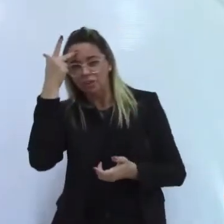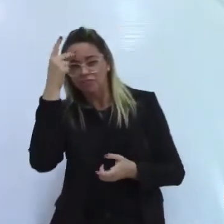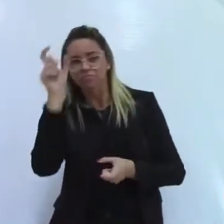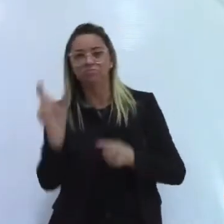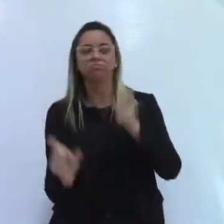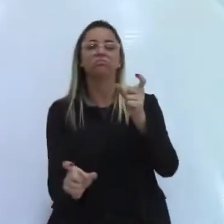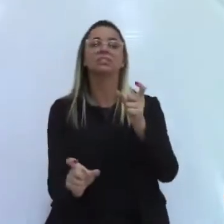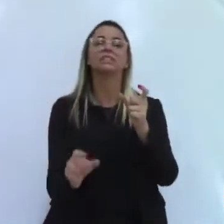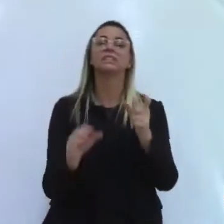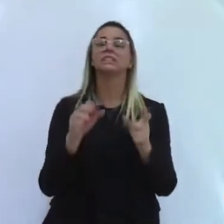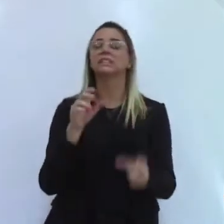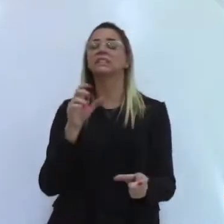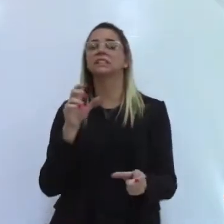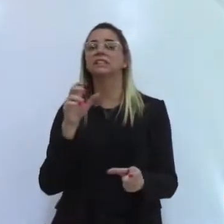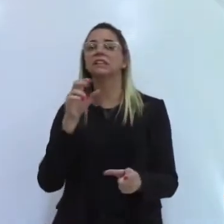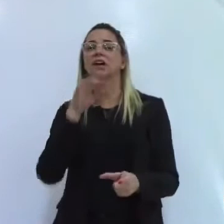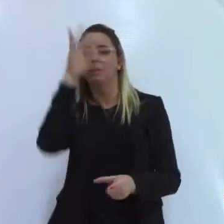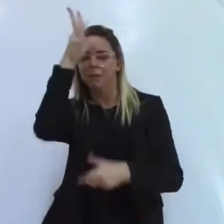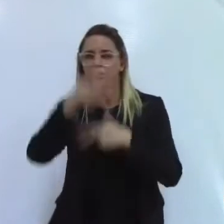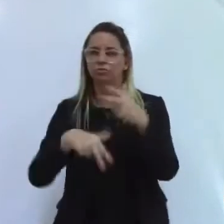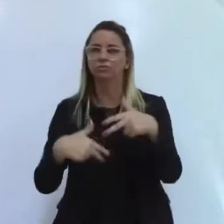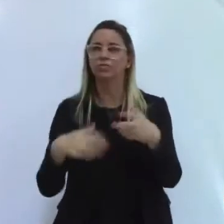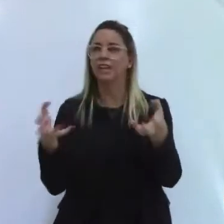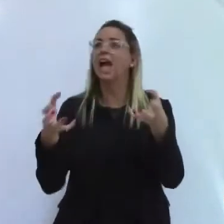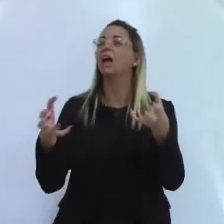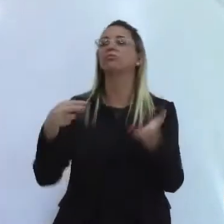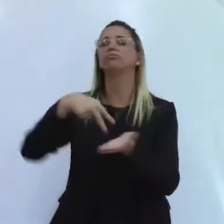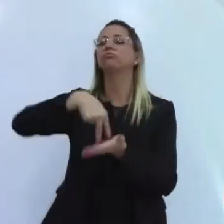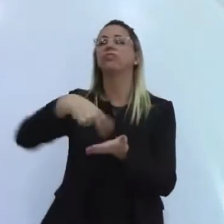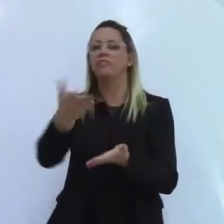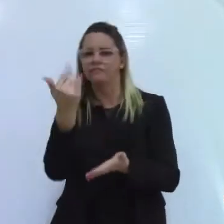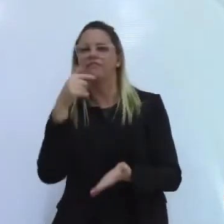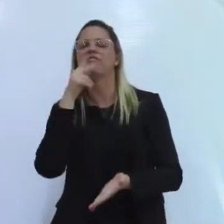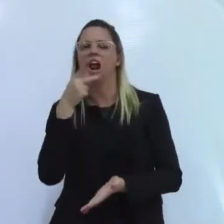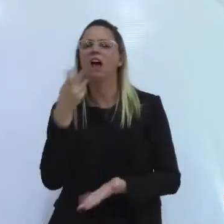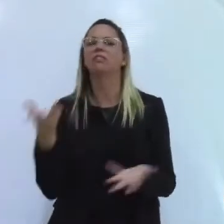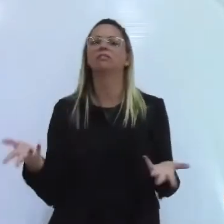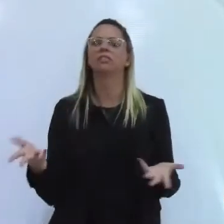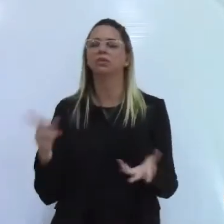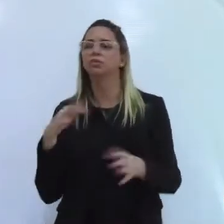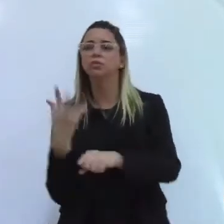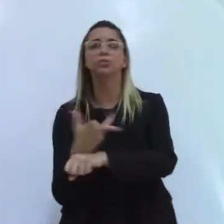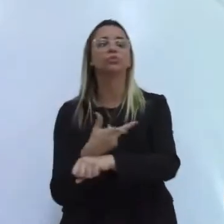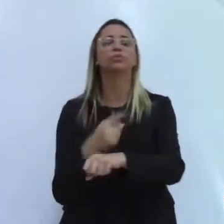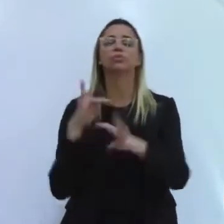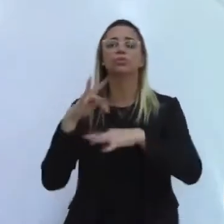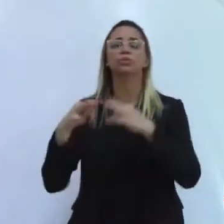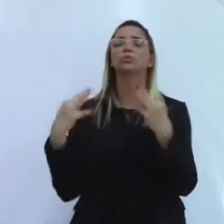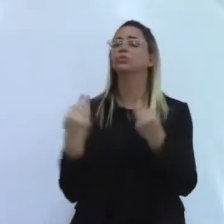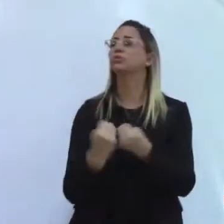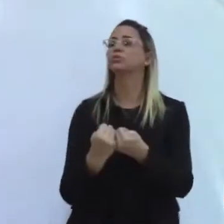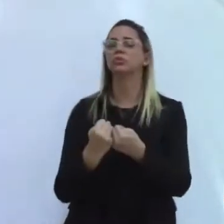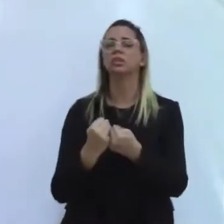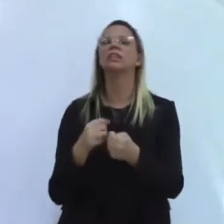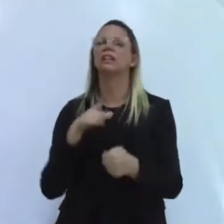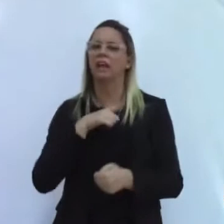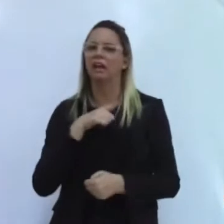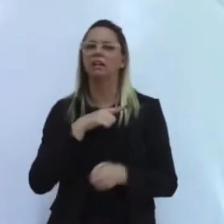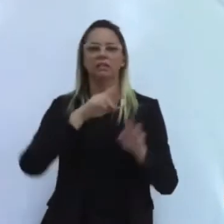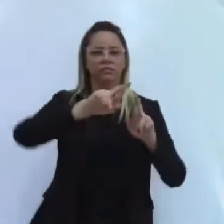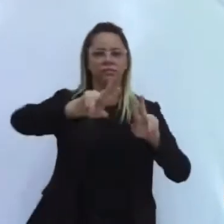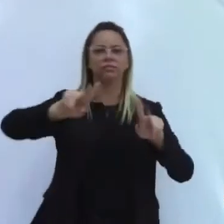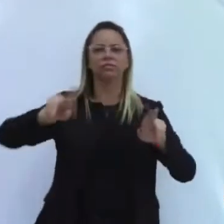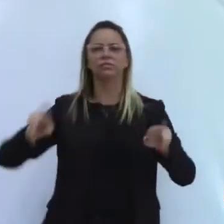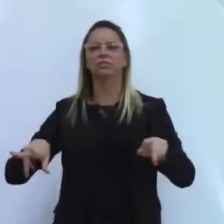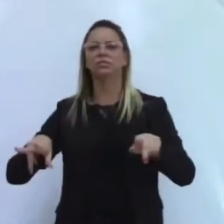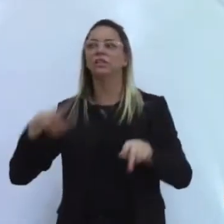Quero que um de vocês aqui digam. Todos eles já precisaram dele. e nós temos vários vereadores. Todos eles